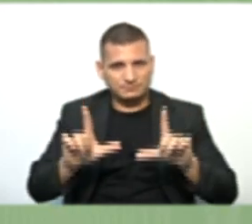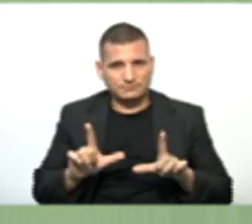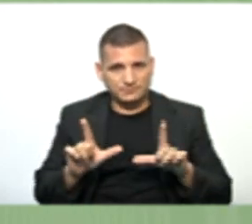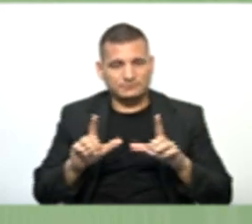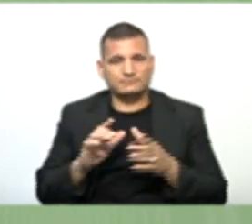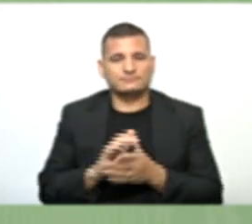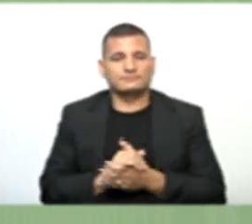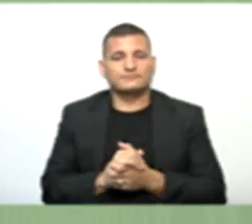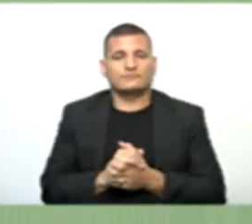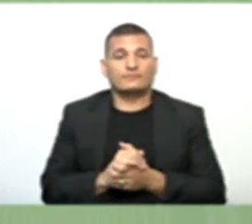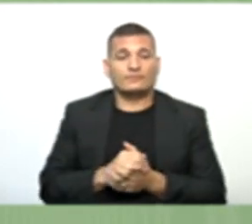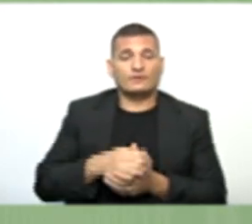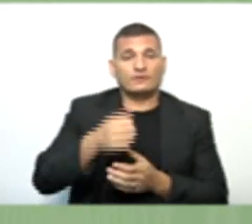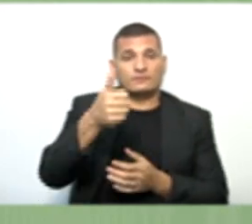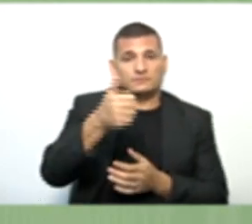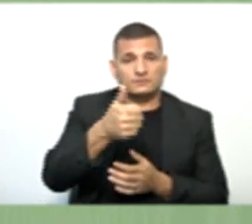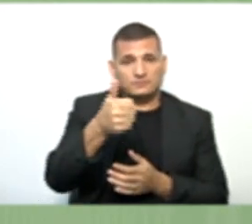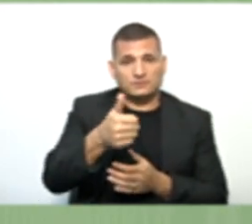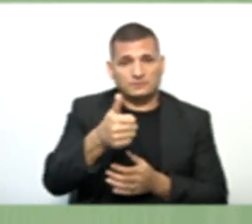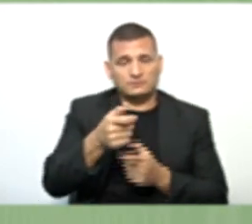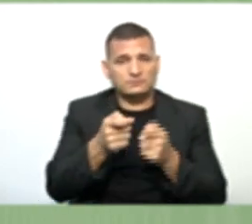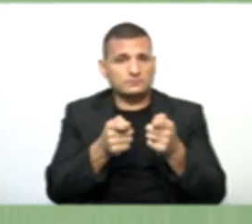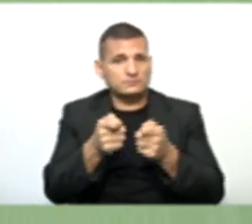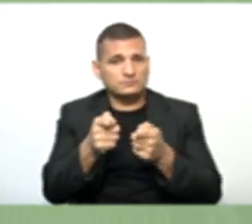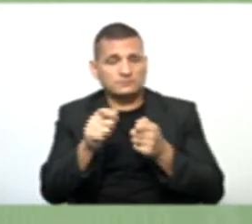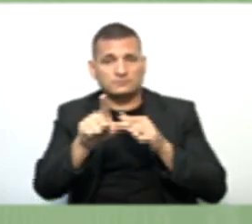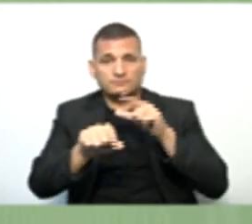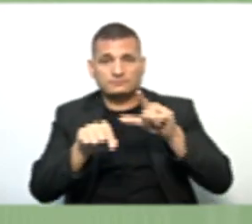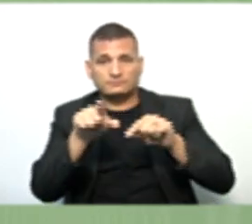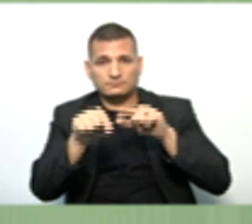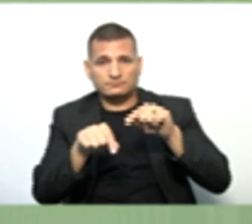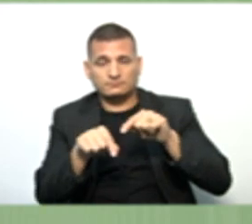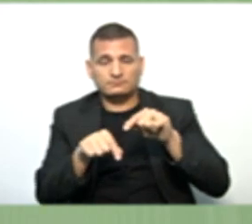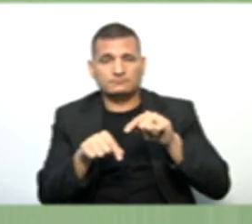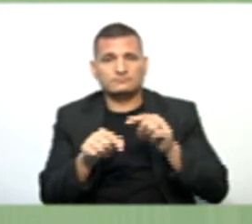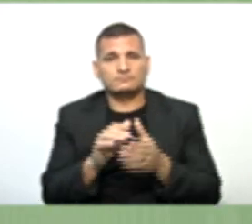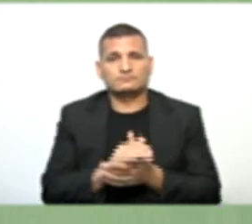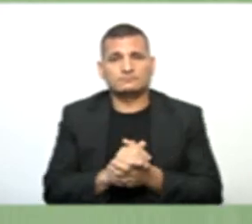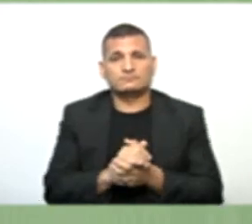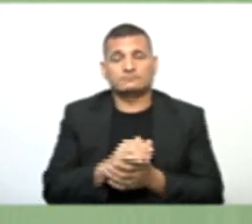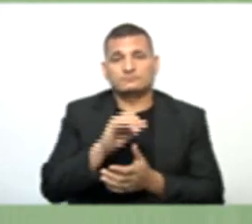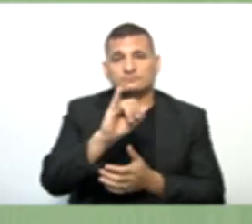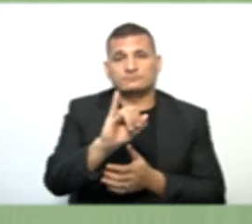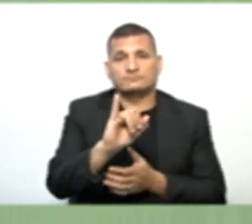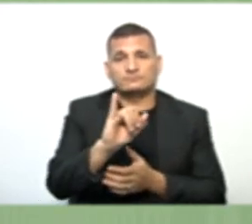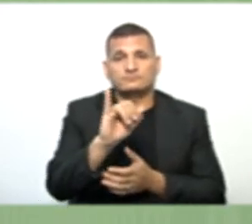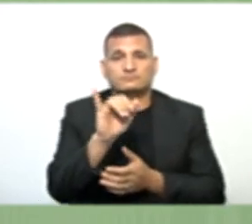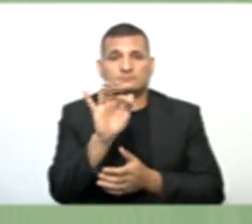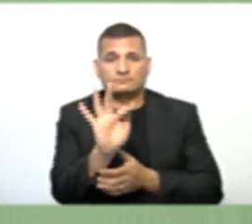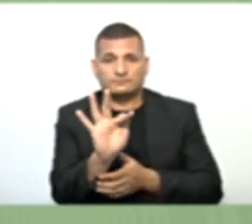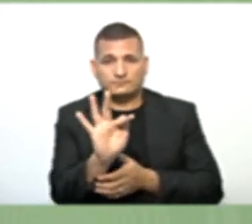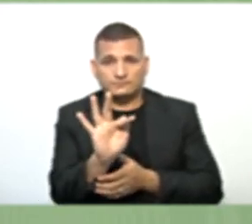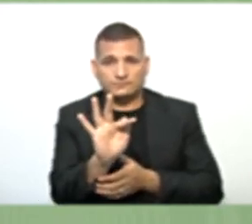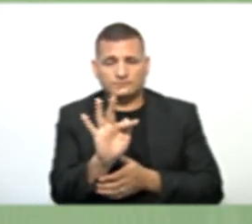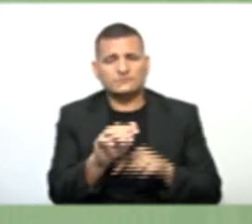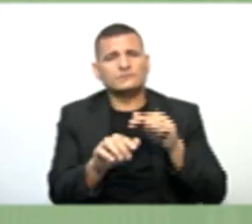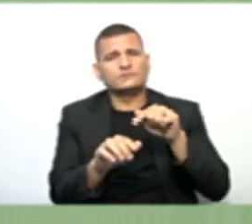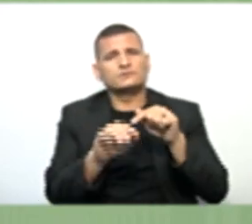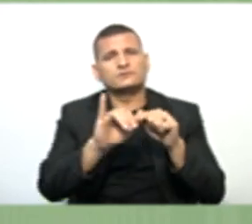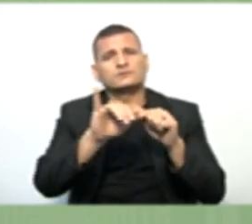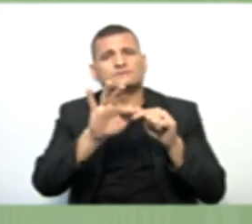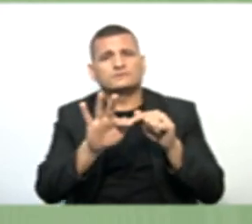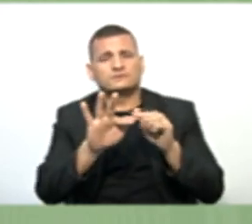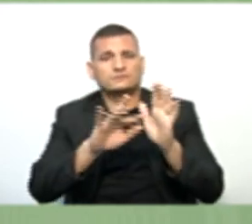primeiro comando das estruturas de controle de seleção é o comando if. If significa